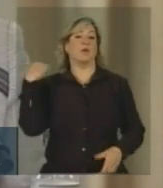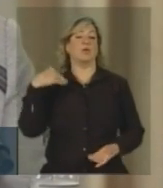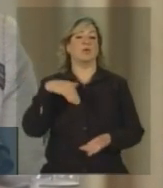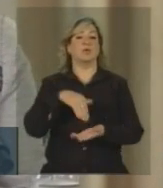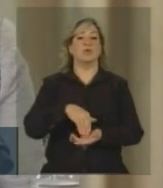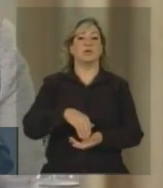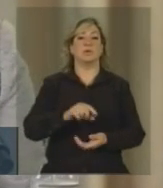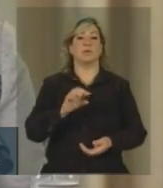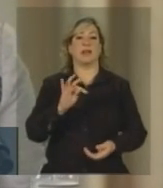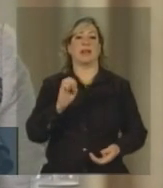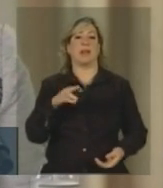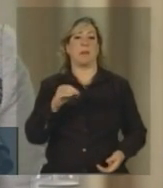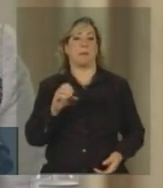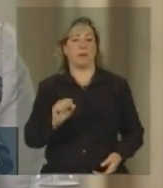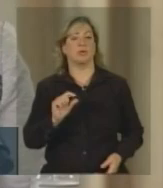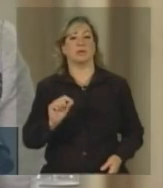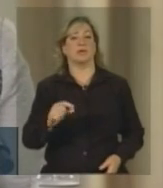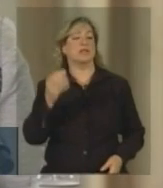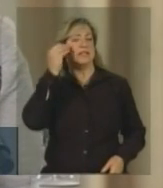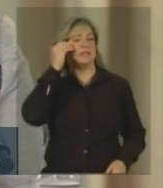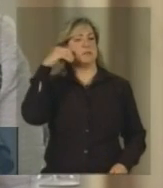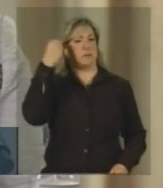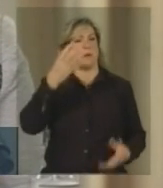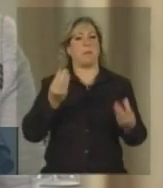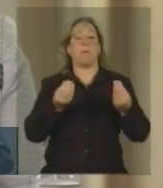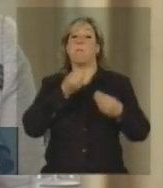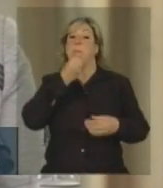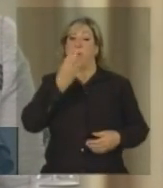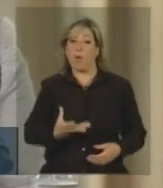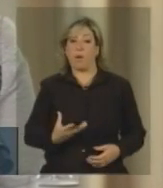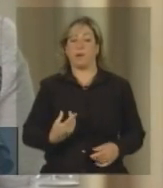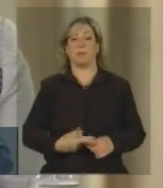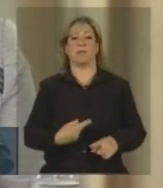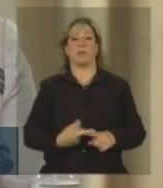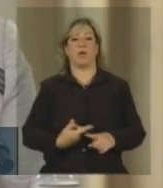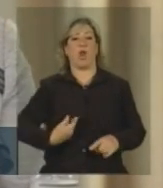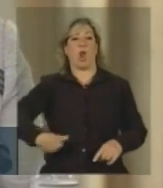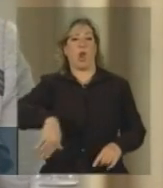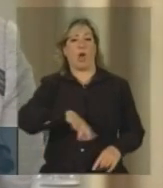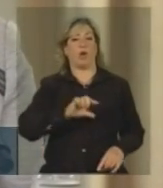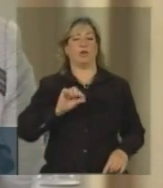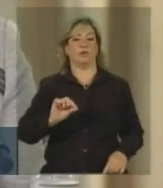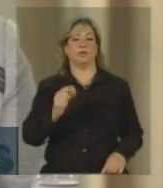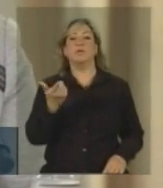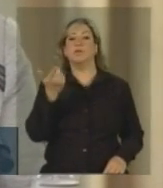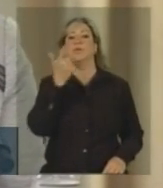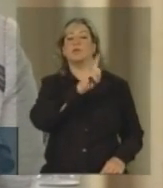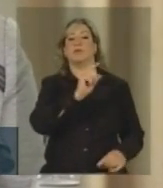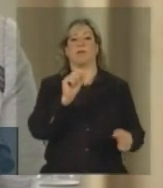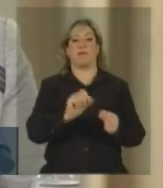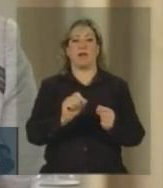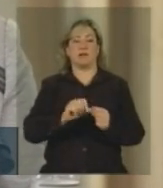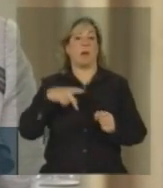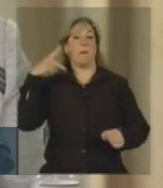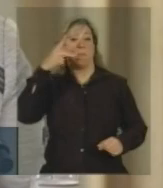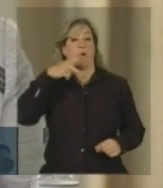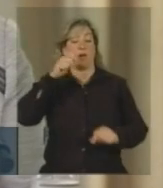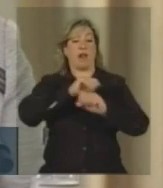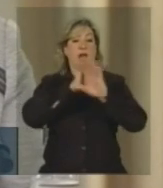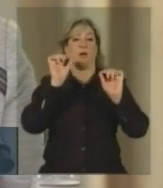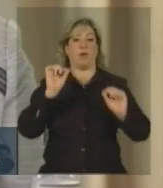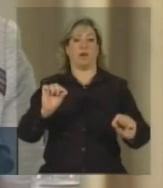uma experiência muito bem-sucedida, quando nós conseguimos fazer uma política clara